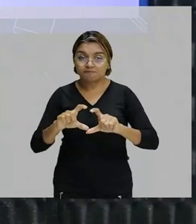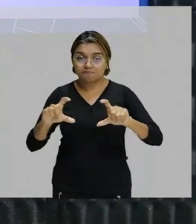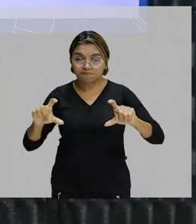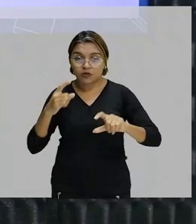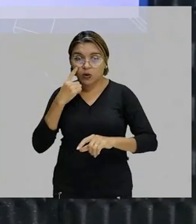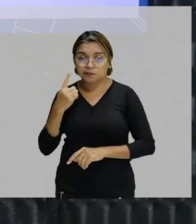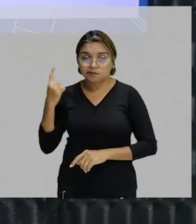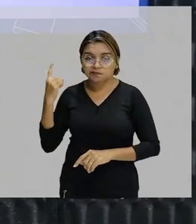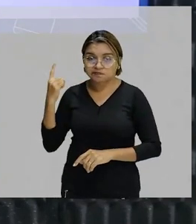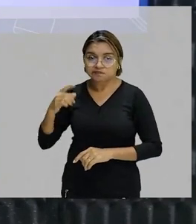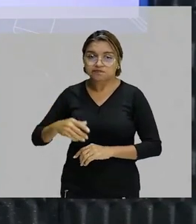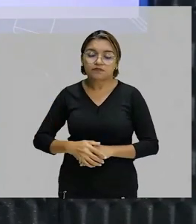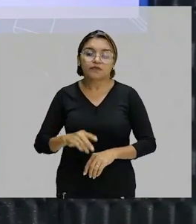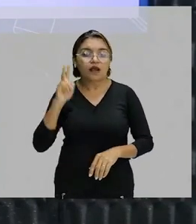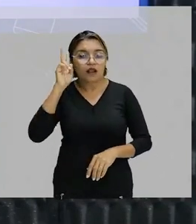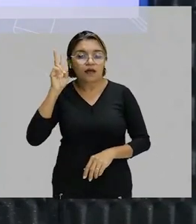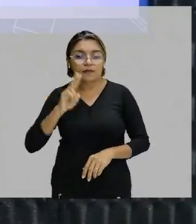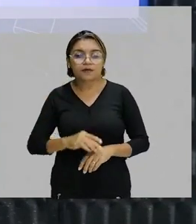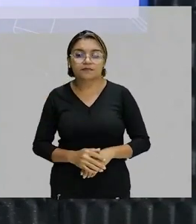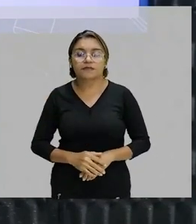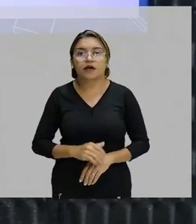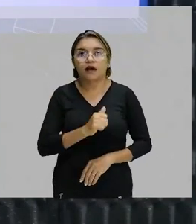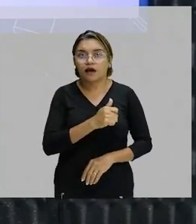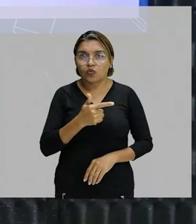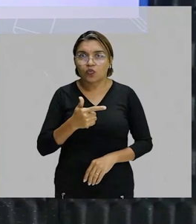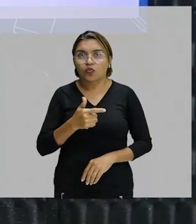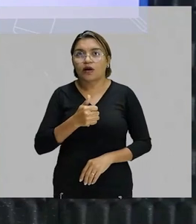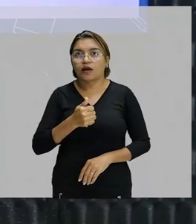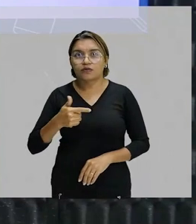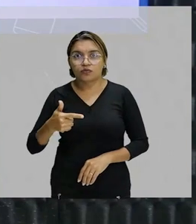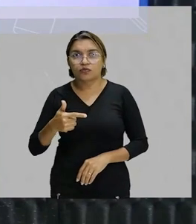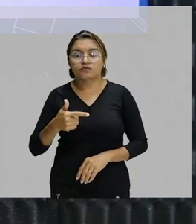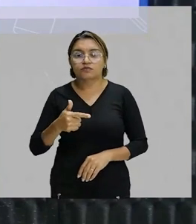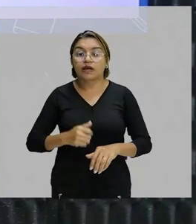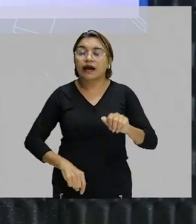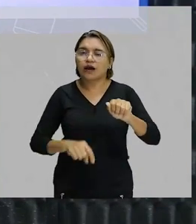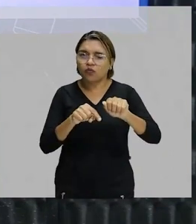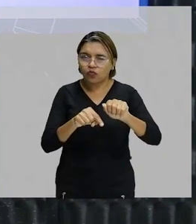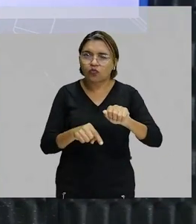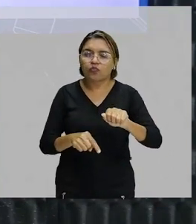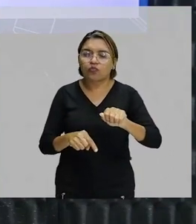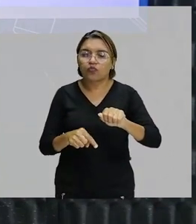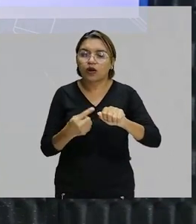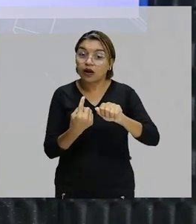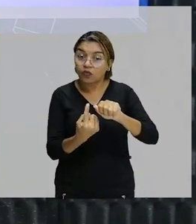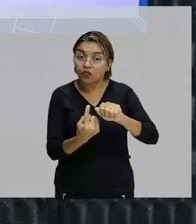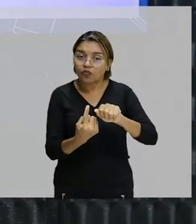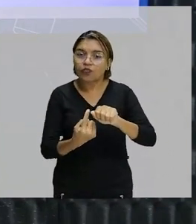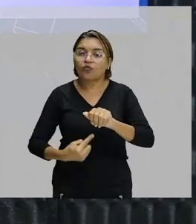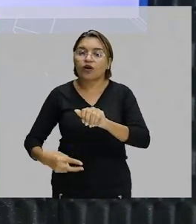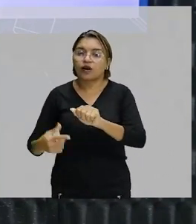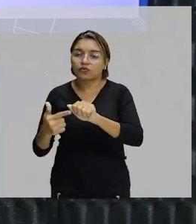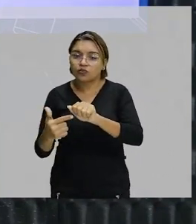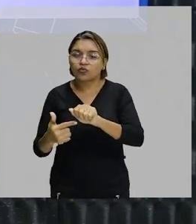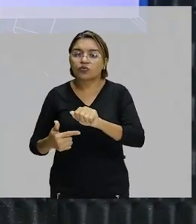primeira forma lembra que eu tenho A1 A2 A3 então eu tô pegando todos esses termos e somando então tô fazendo A1 + A2 +